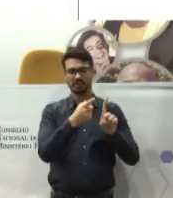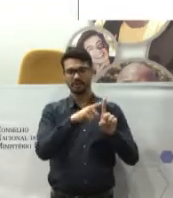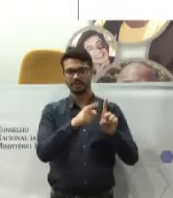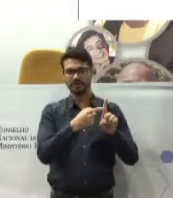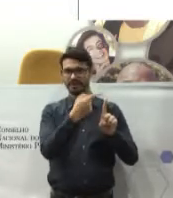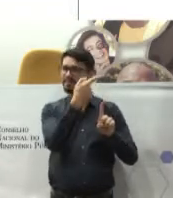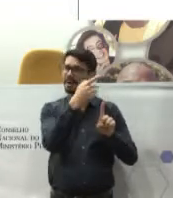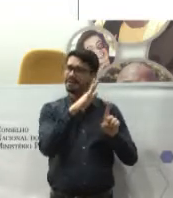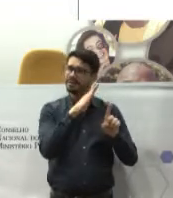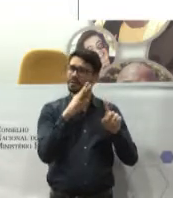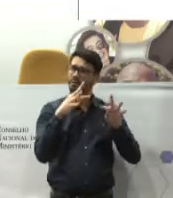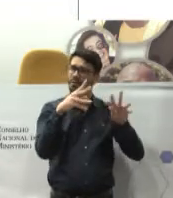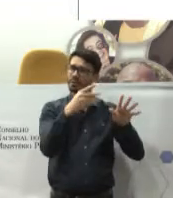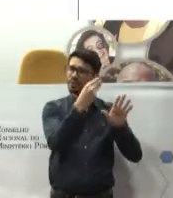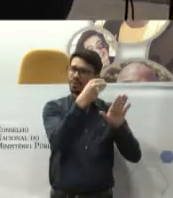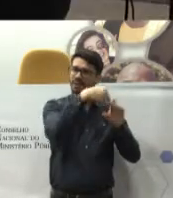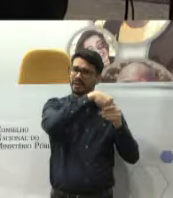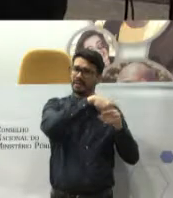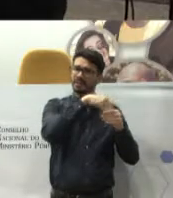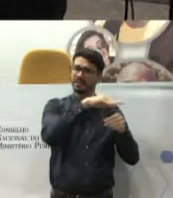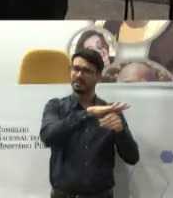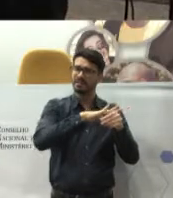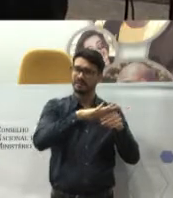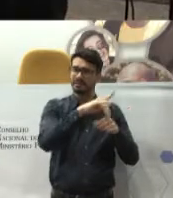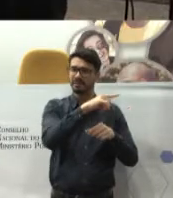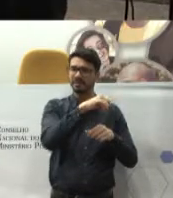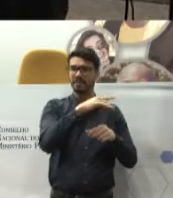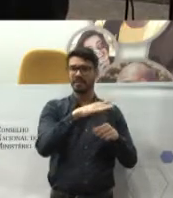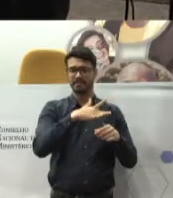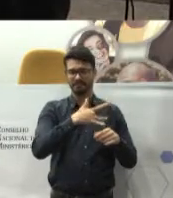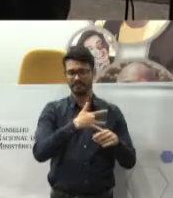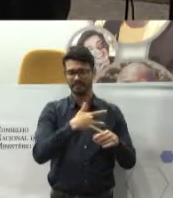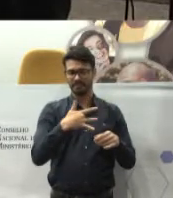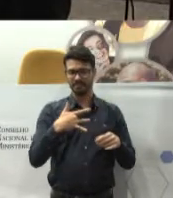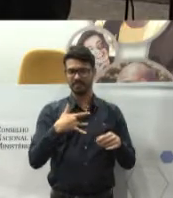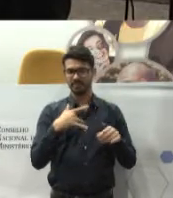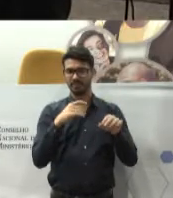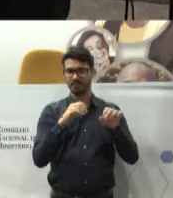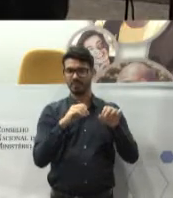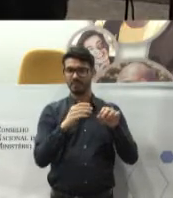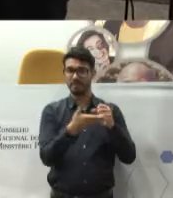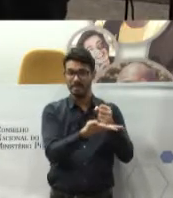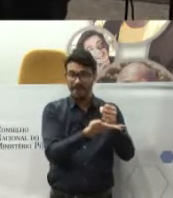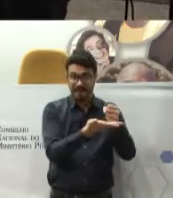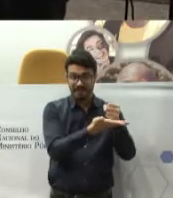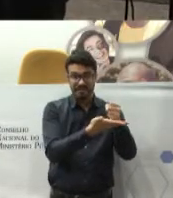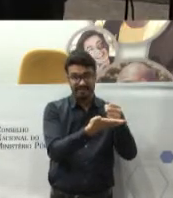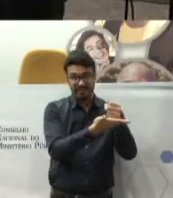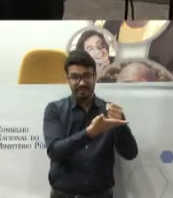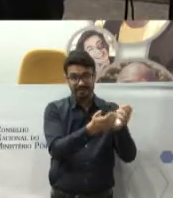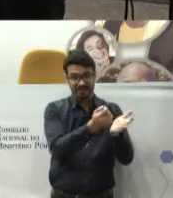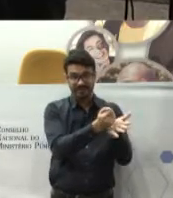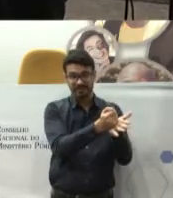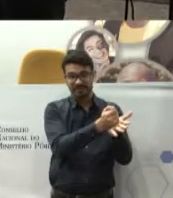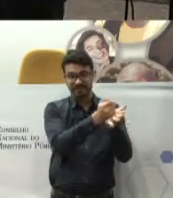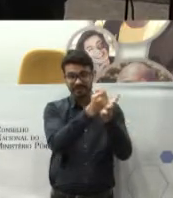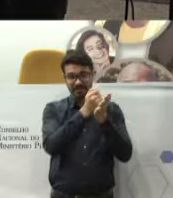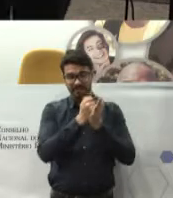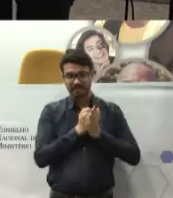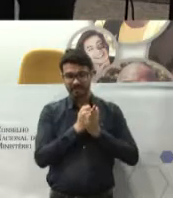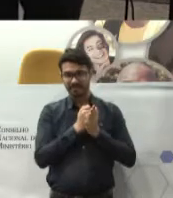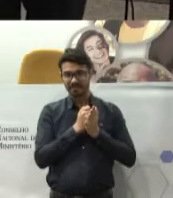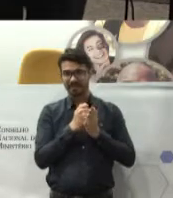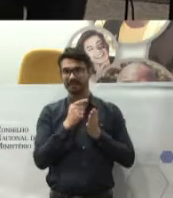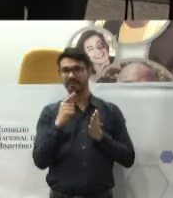atenção básica, onde 100% dos Ministérios Públicos Estaduais trabalha. Qual é o aporte? Qual é a visão? Qual